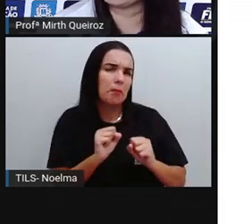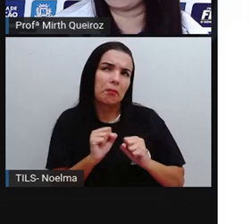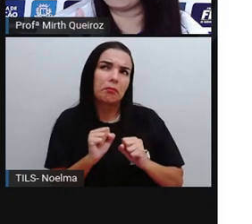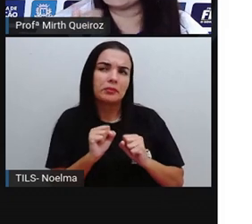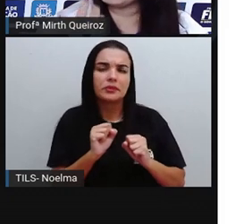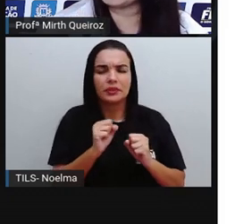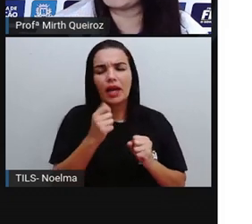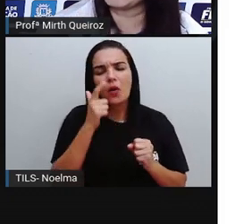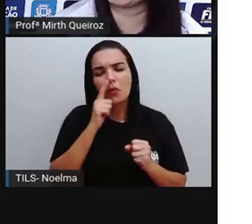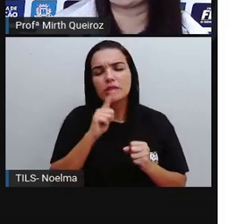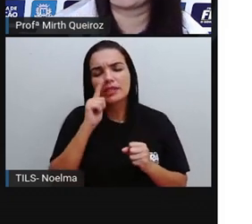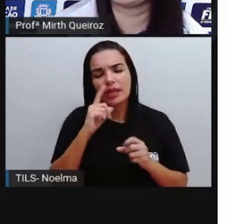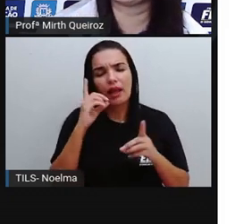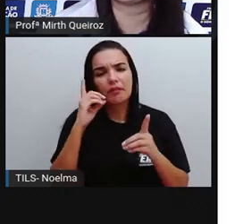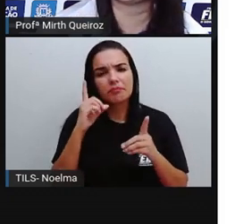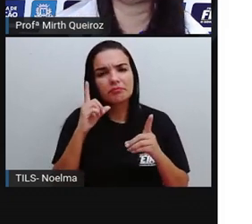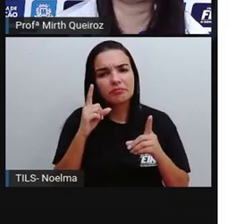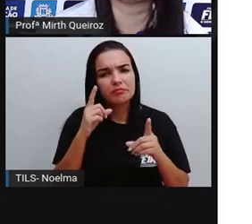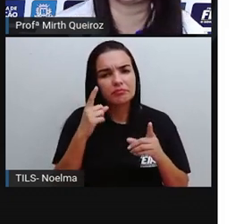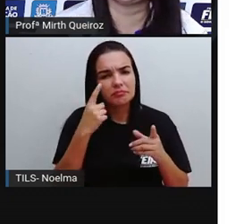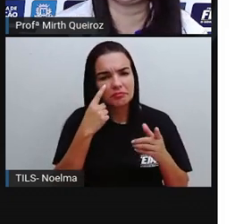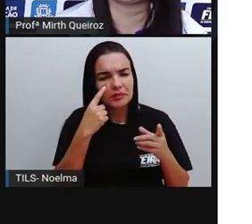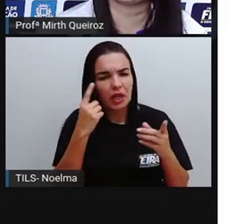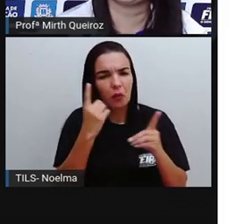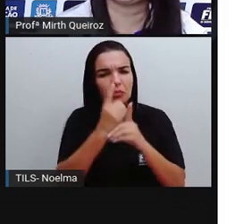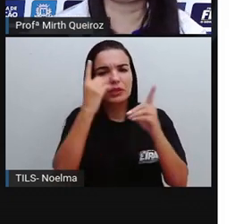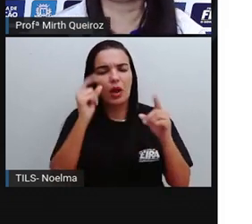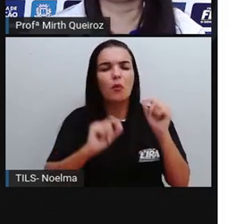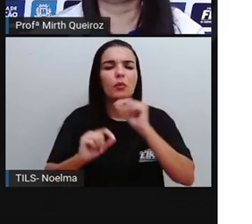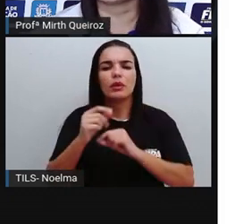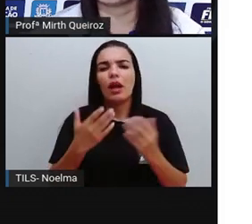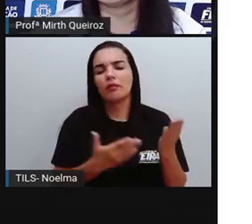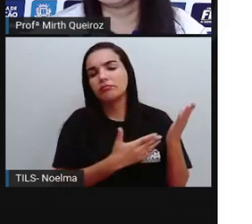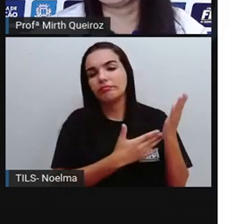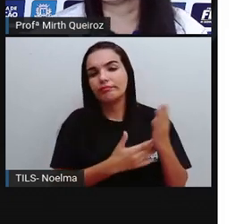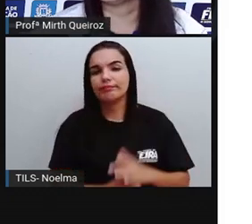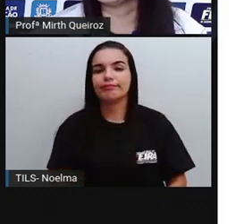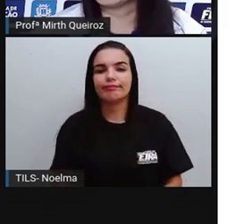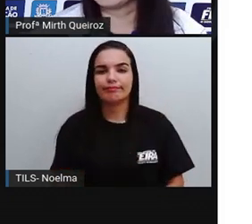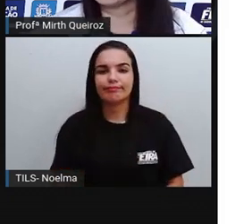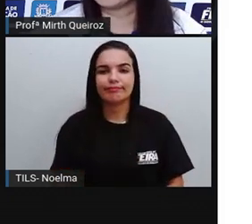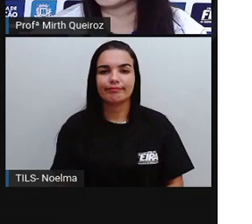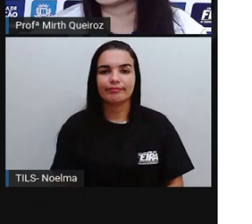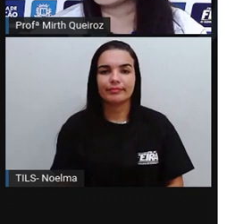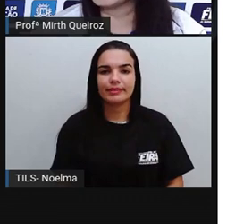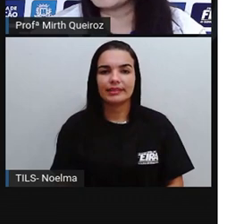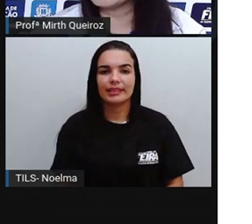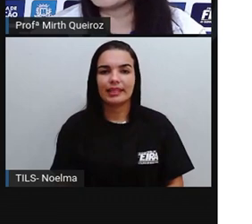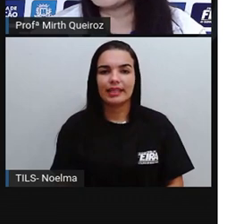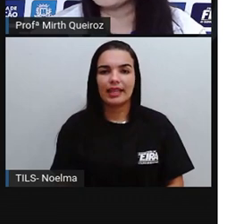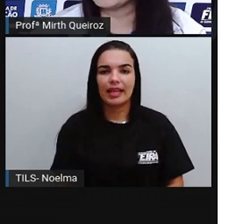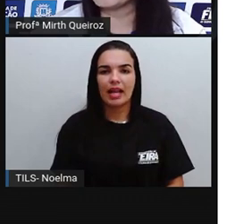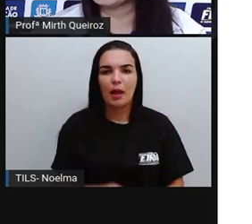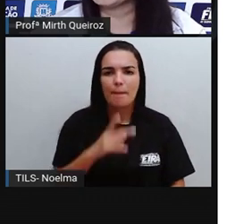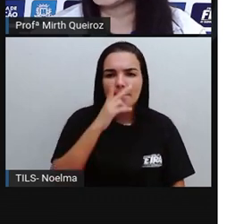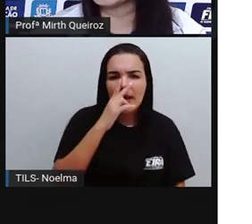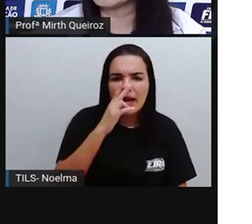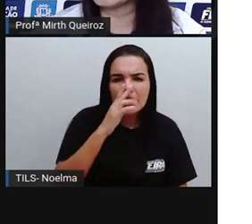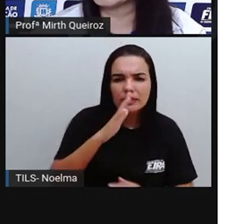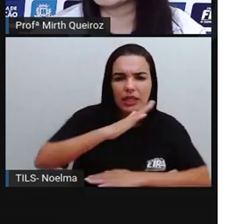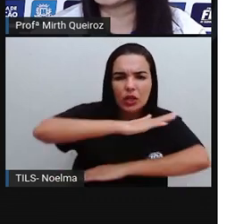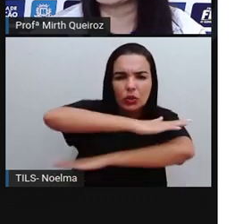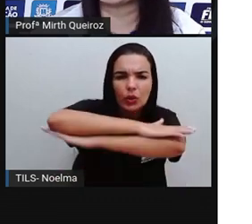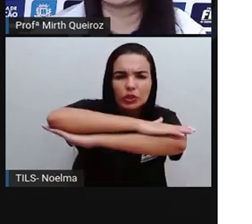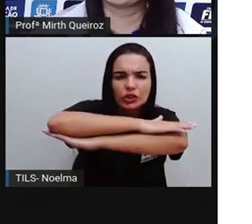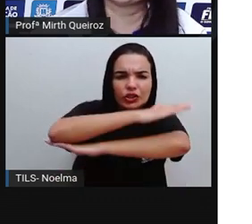conseguisse identificar aí o todo do que seria isso. Aqui do lado parece um janelão, né? Uma